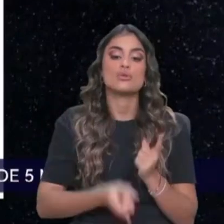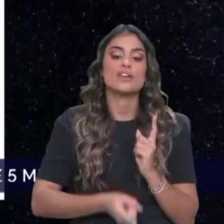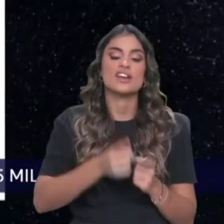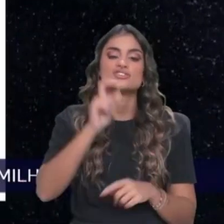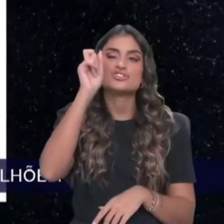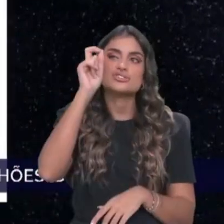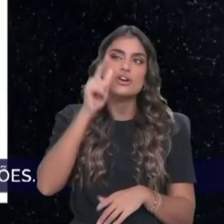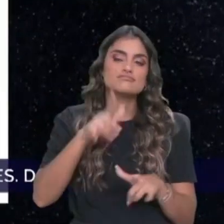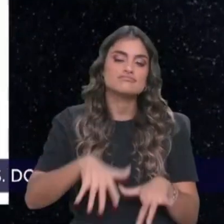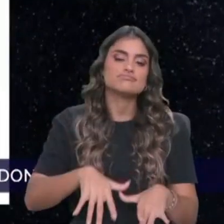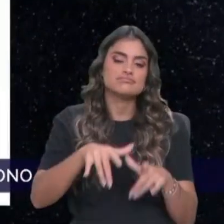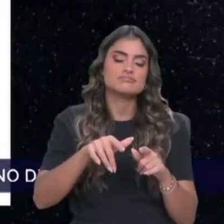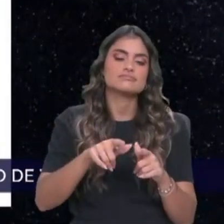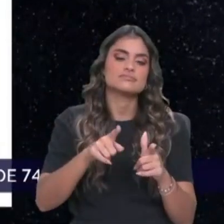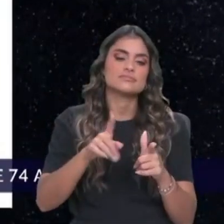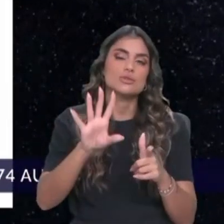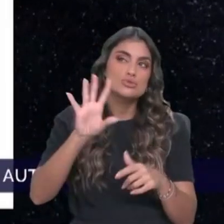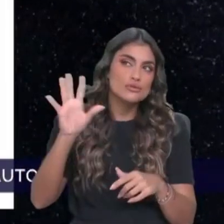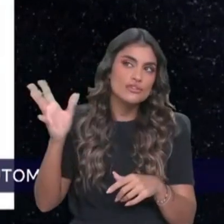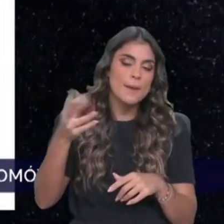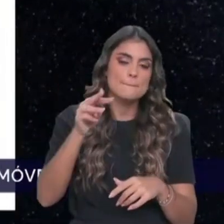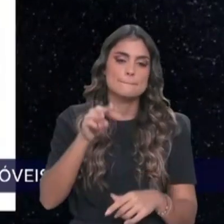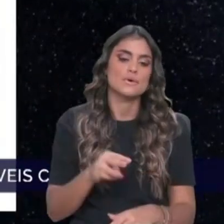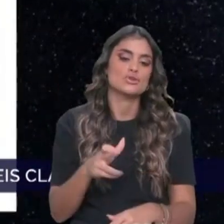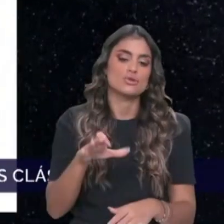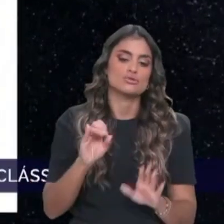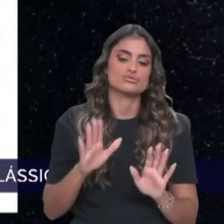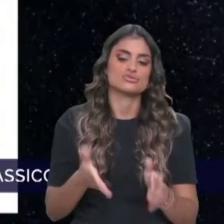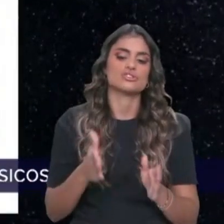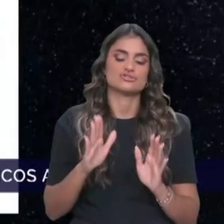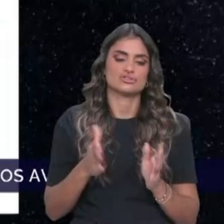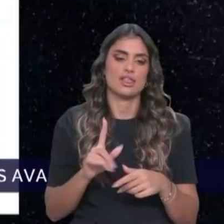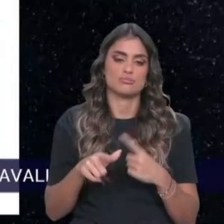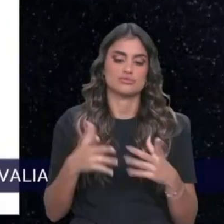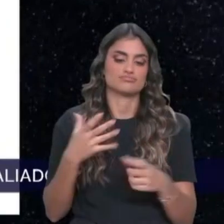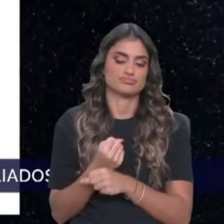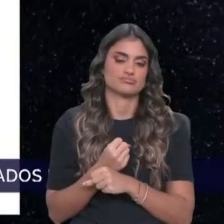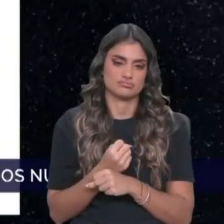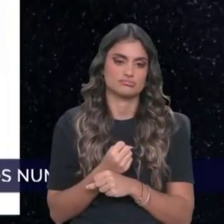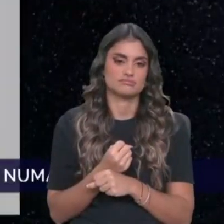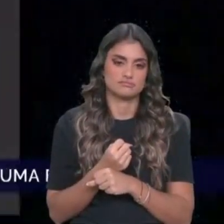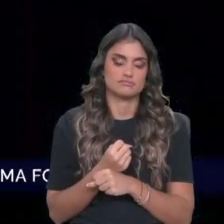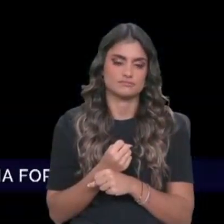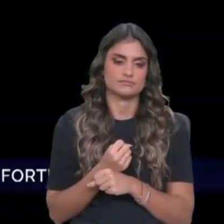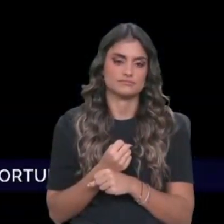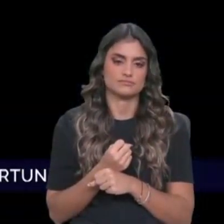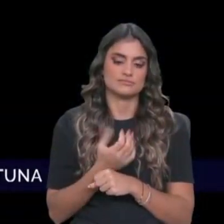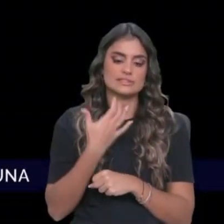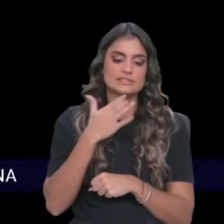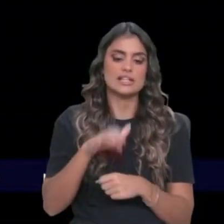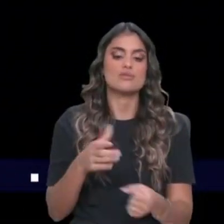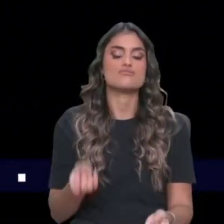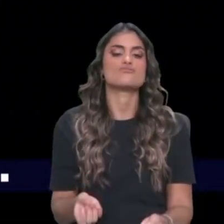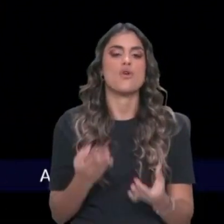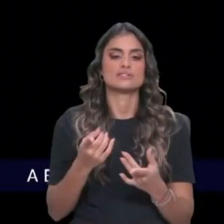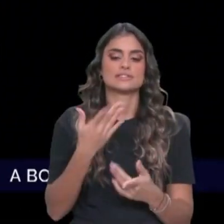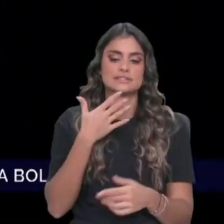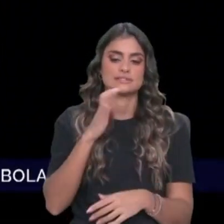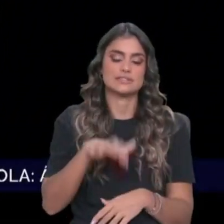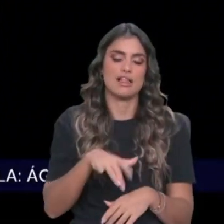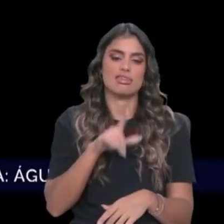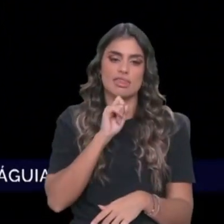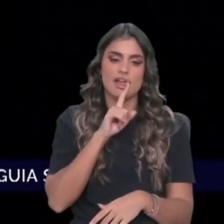na evolução geológica e atmosférica de Mercúrio, que já teve uma atmosférica que depois desapareceu, formou-se sal e esse sal